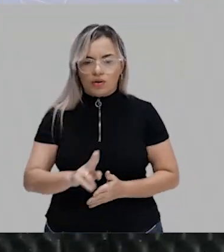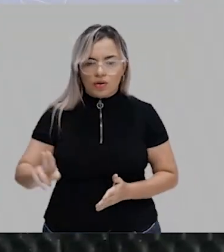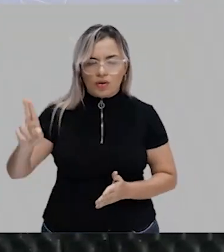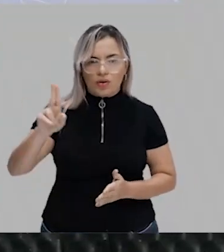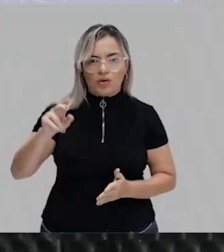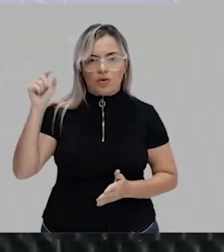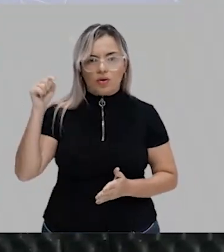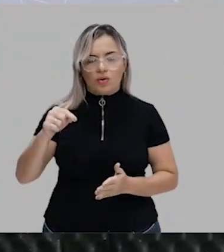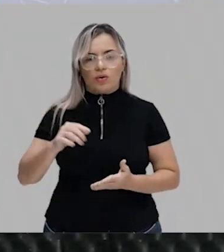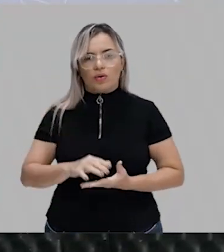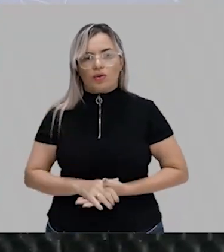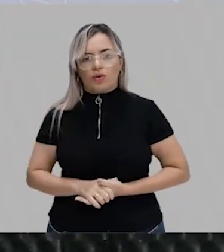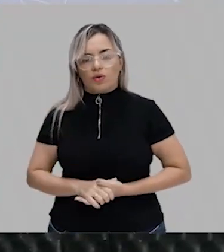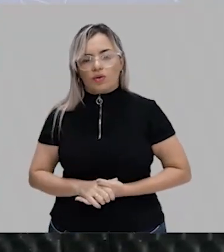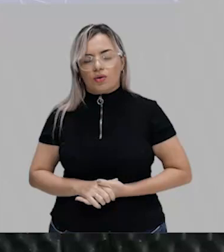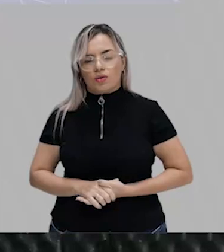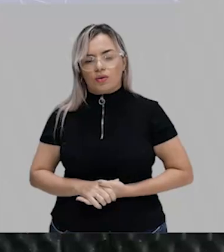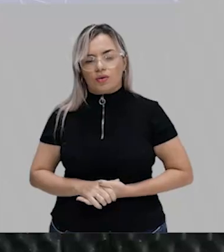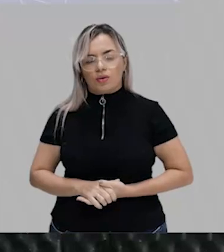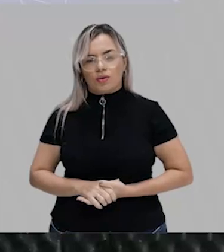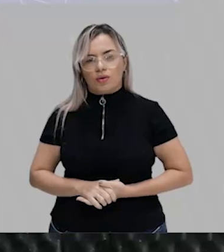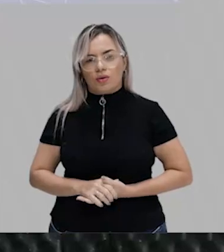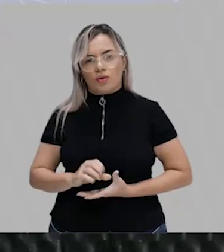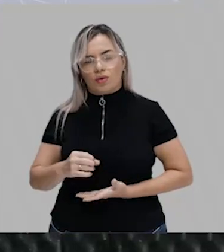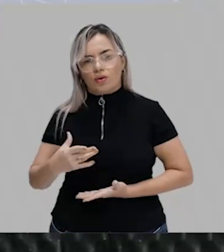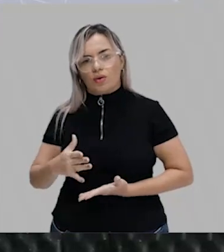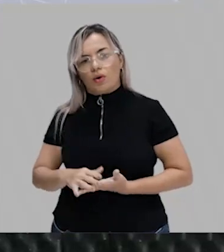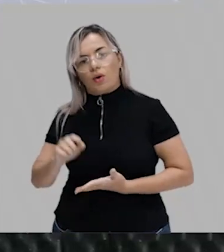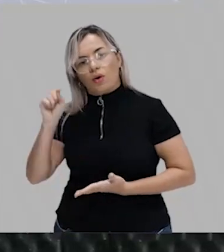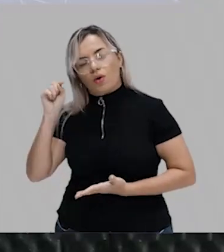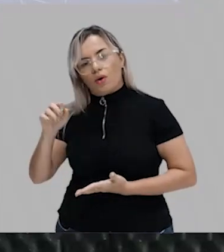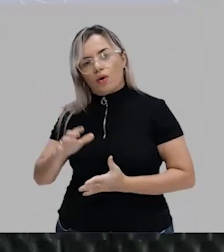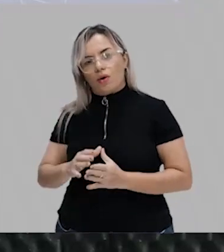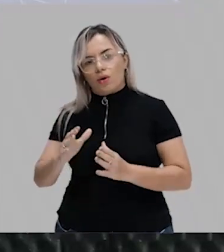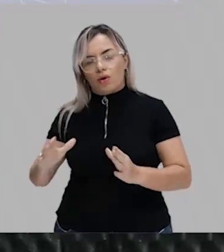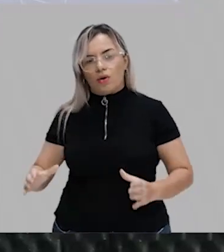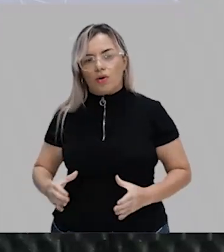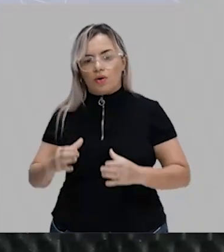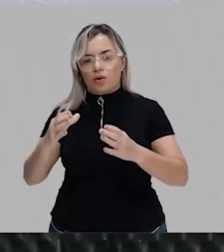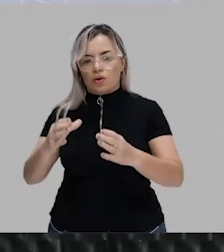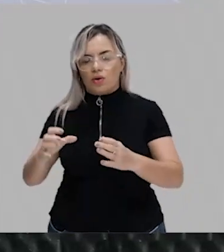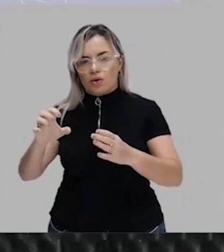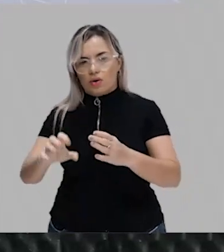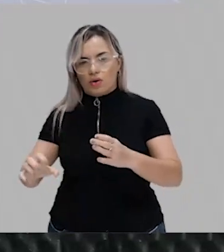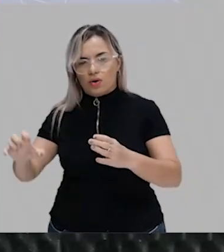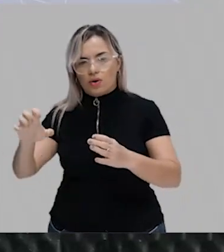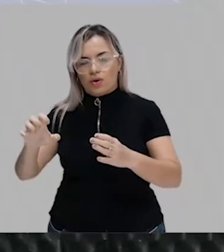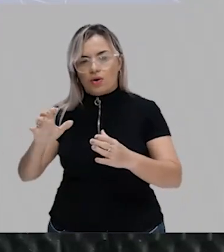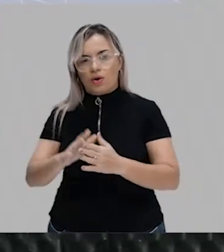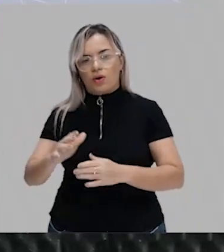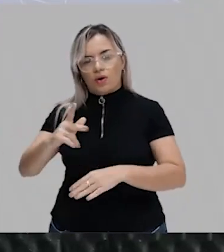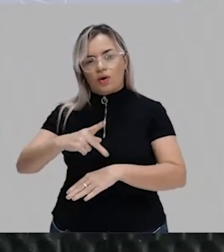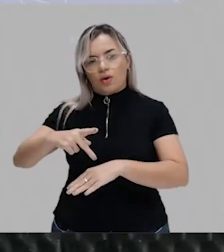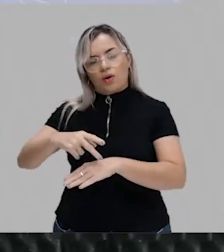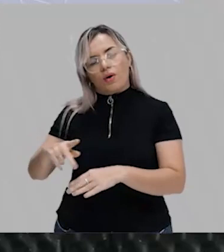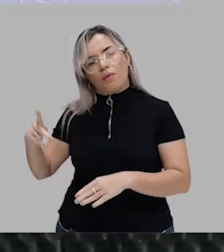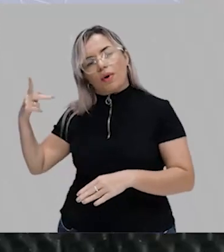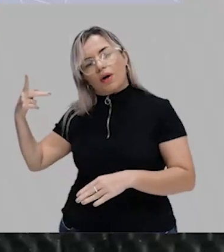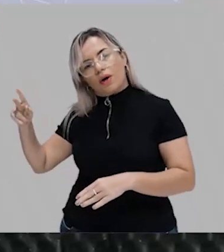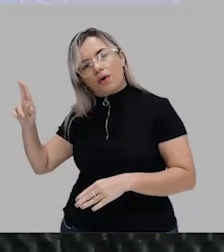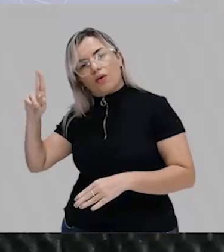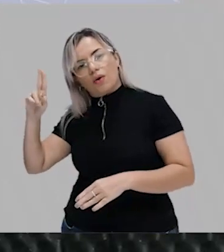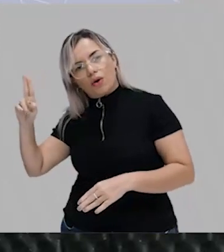vos, ou então de alguém que more em uma determinada região do Paraguai, ou do Uruguai, ou da